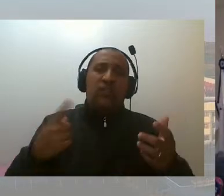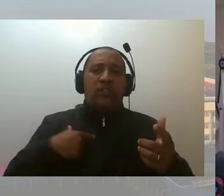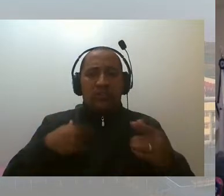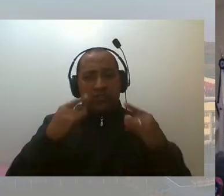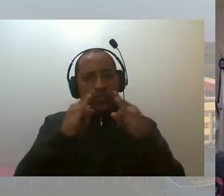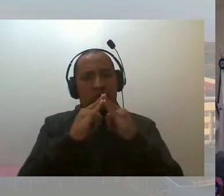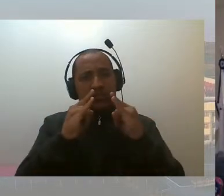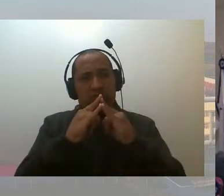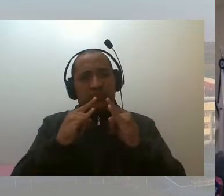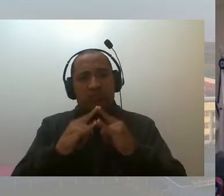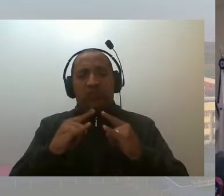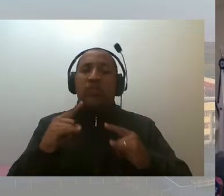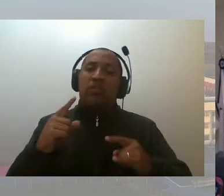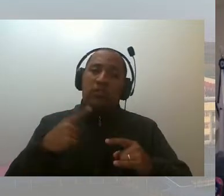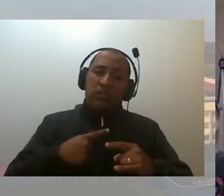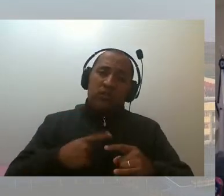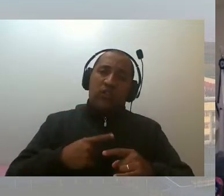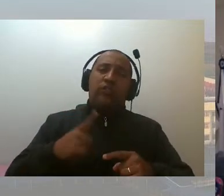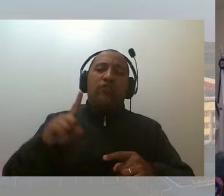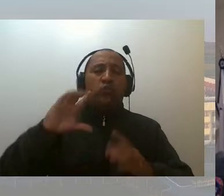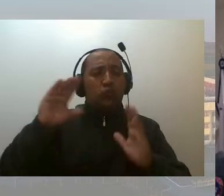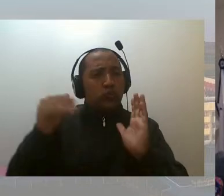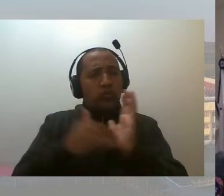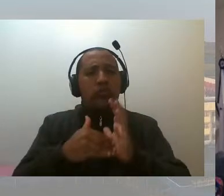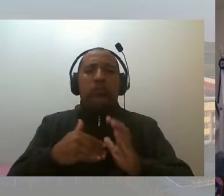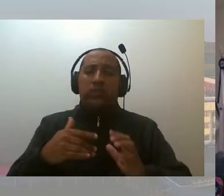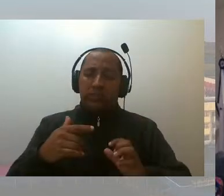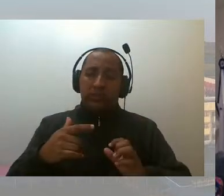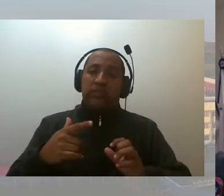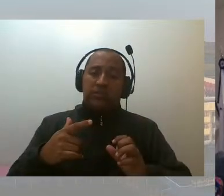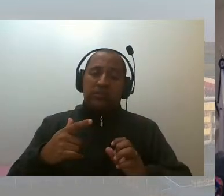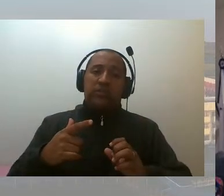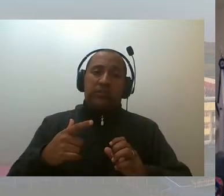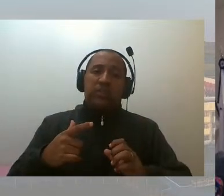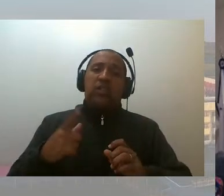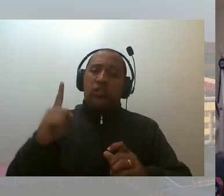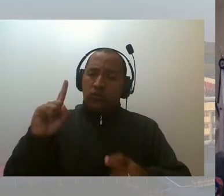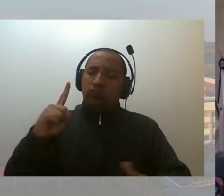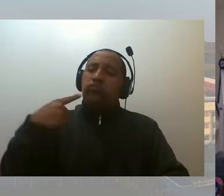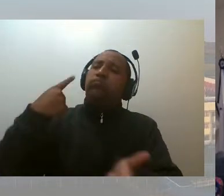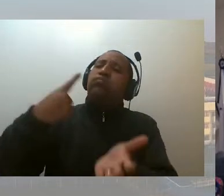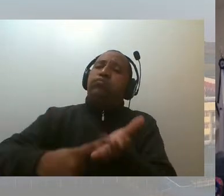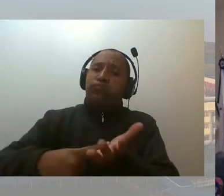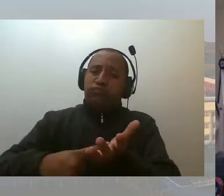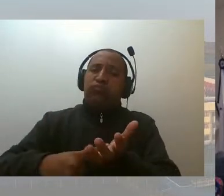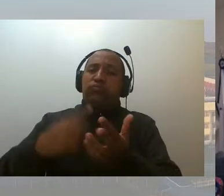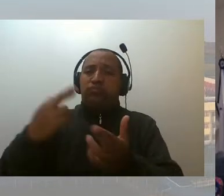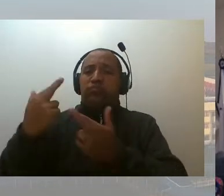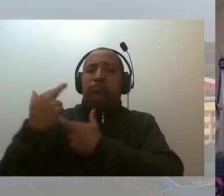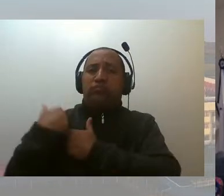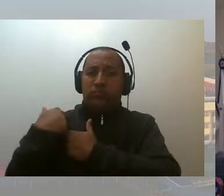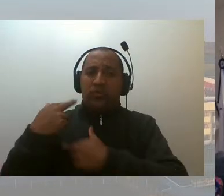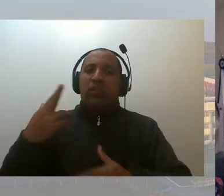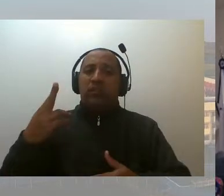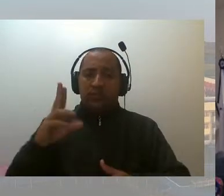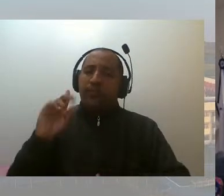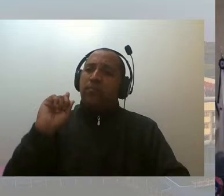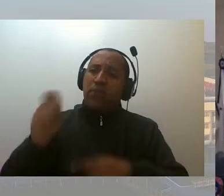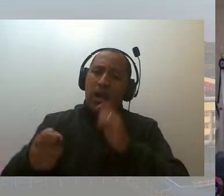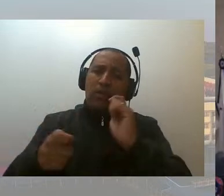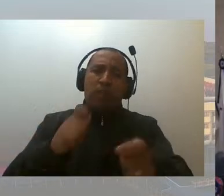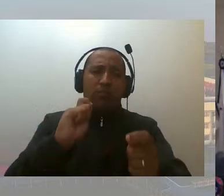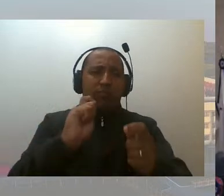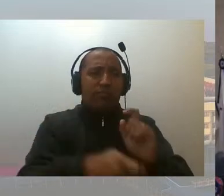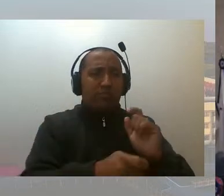instituição deixou de cumprir todos os seus compromissos com os estudantes. Os